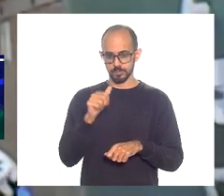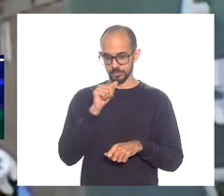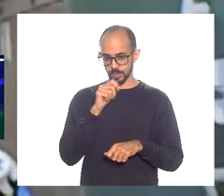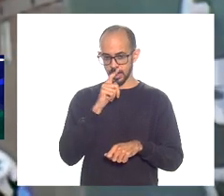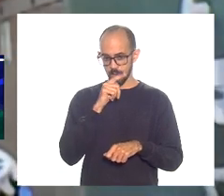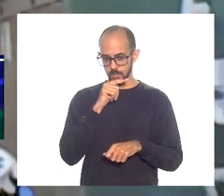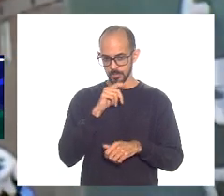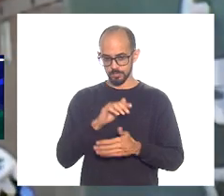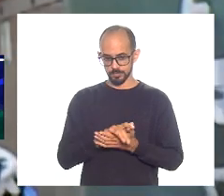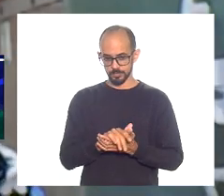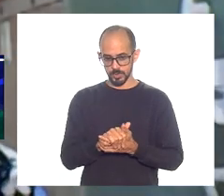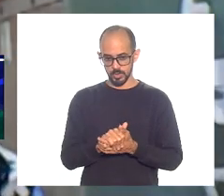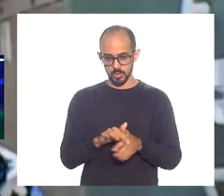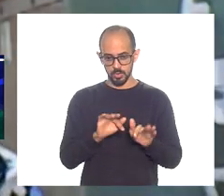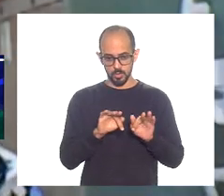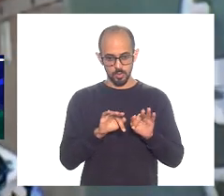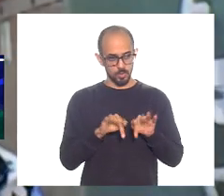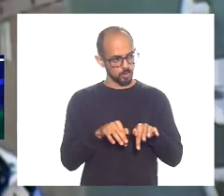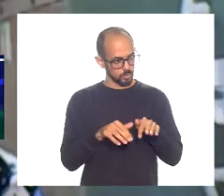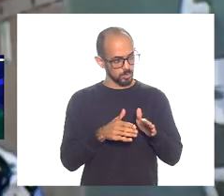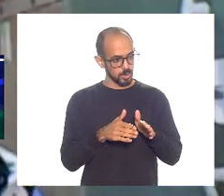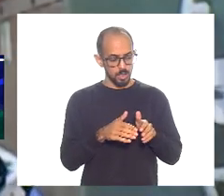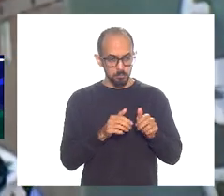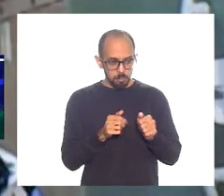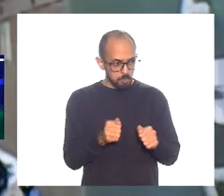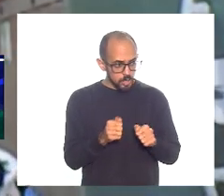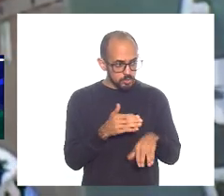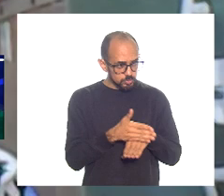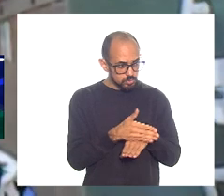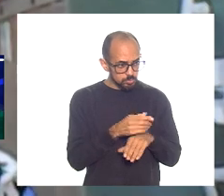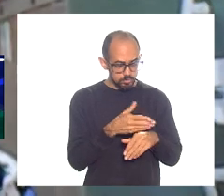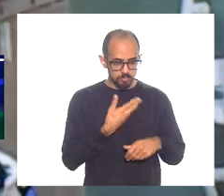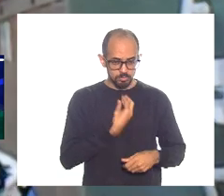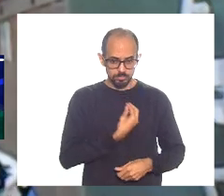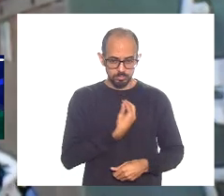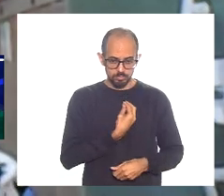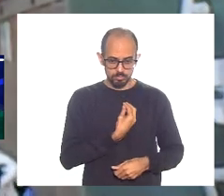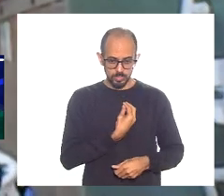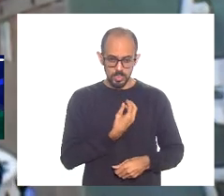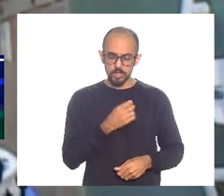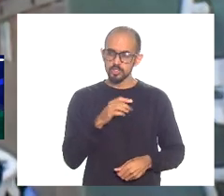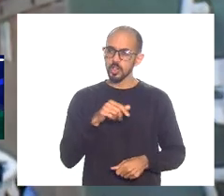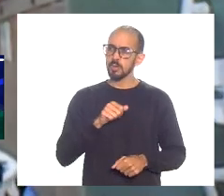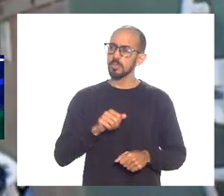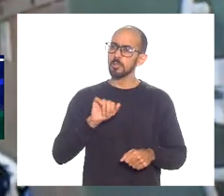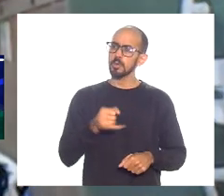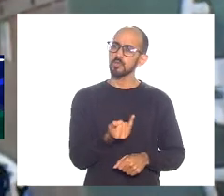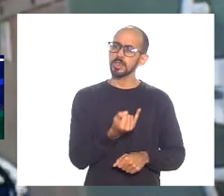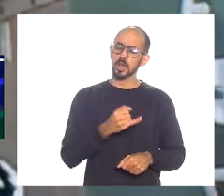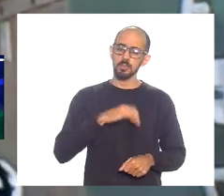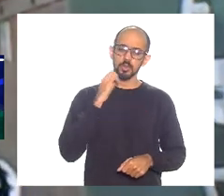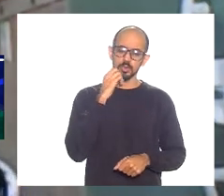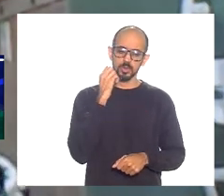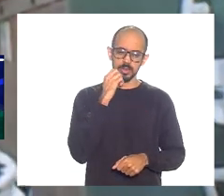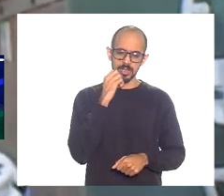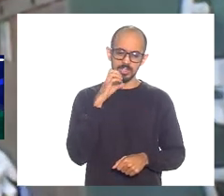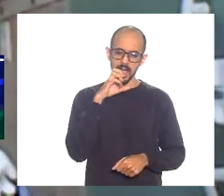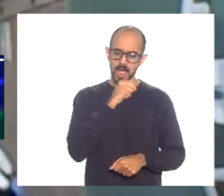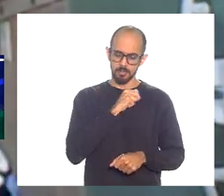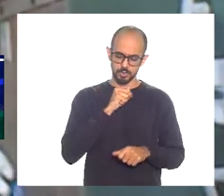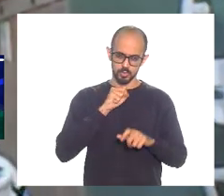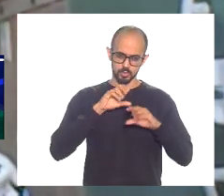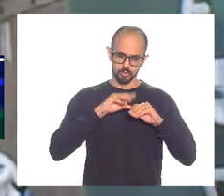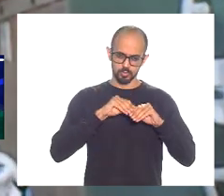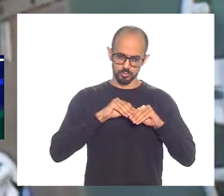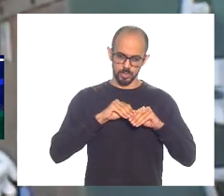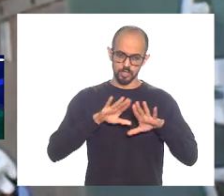favor, deputada. Eu só queria aproveitar a oportunidade do que o Luiz Paulo me cedeu essa parte, até para esclarecer os demais deputados aí na